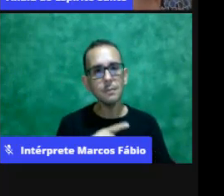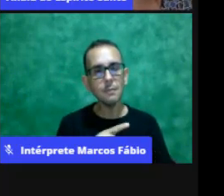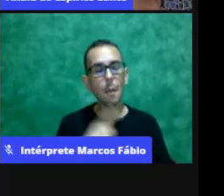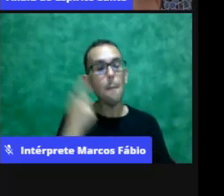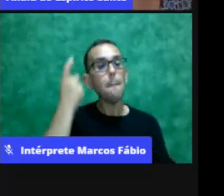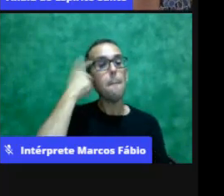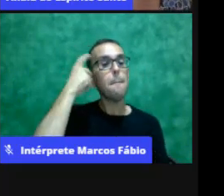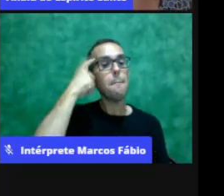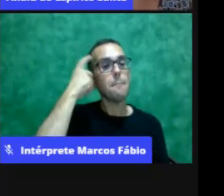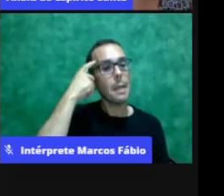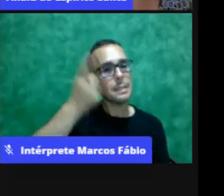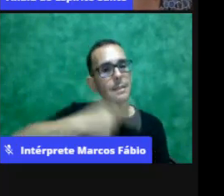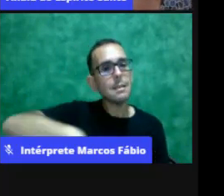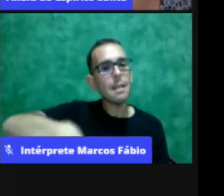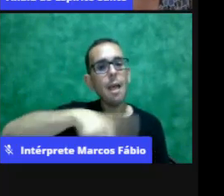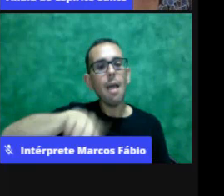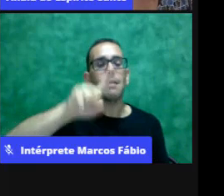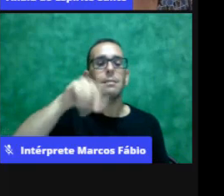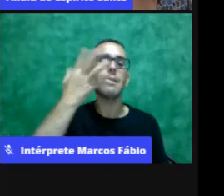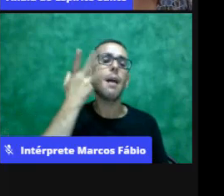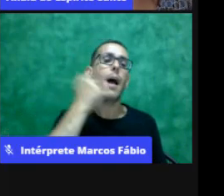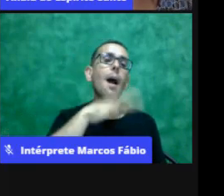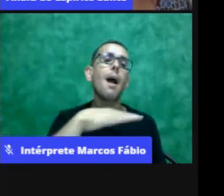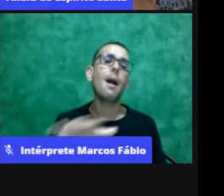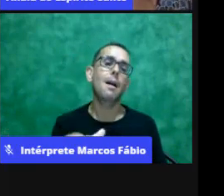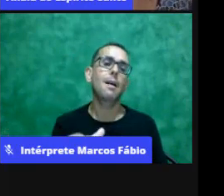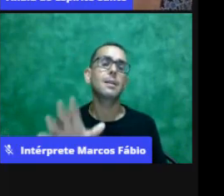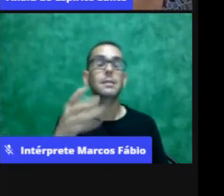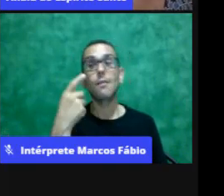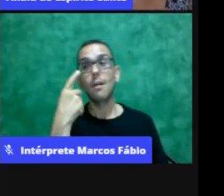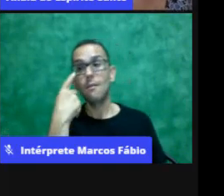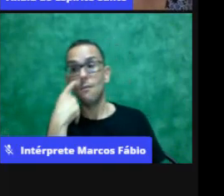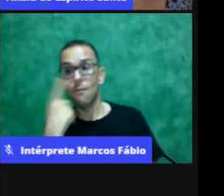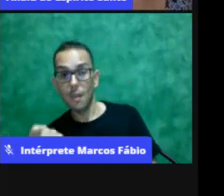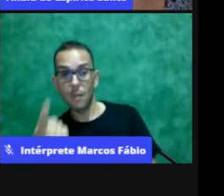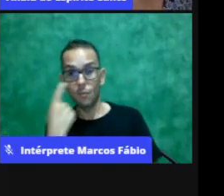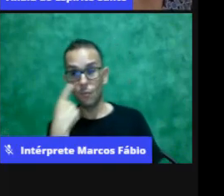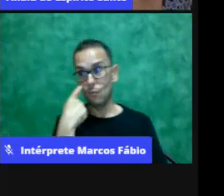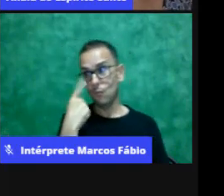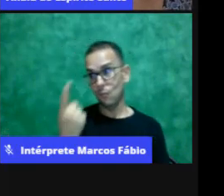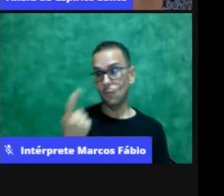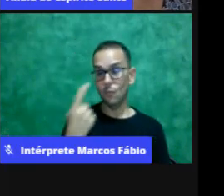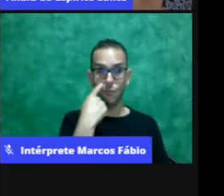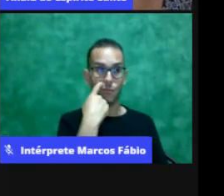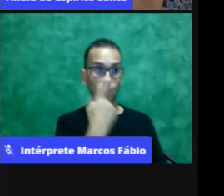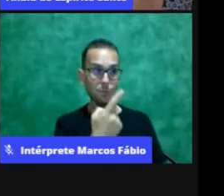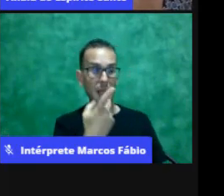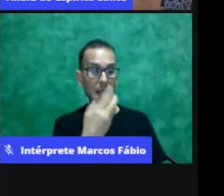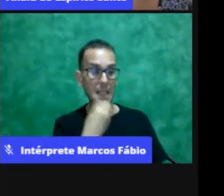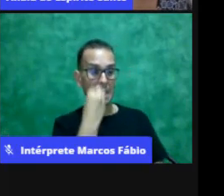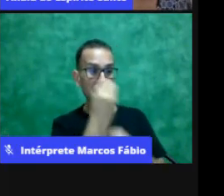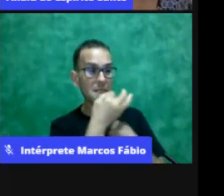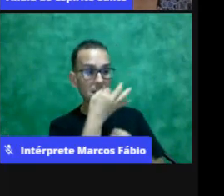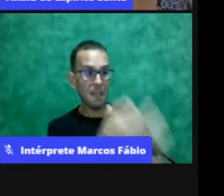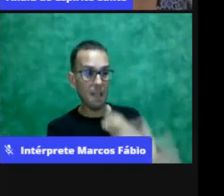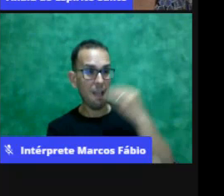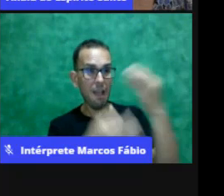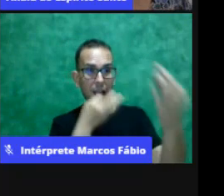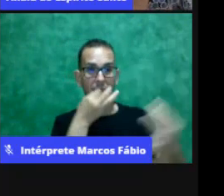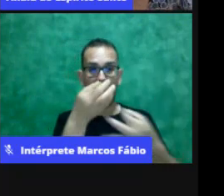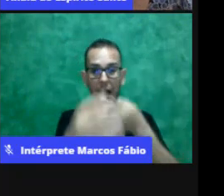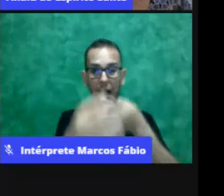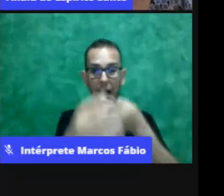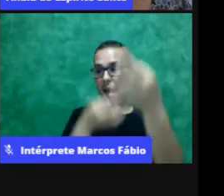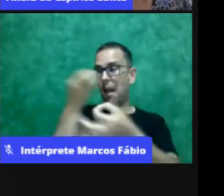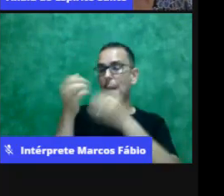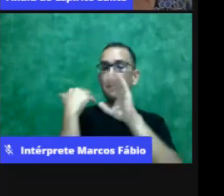pensa nessas possibilidades são as crianças. E aí você vai ouvindo. Então, ele dá tantas ideias para mandar, é muito legal